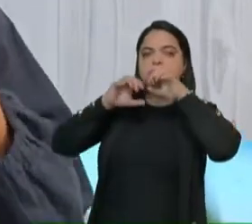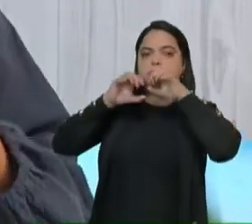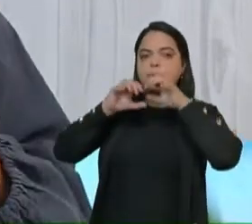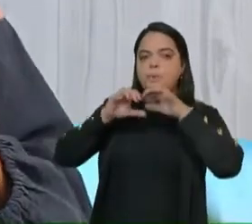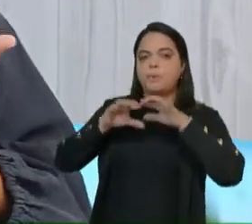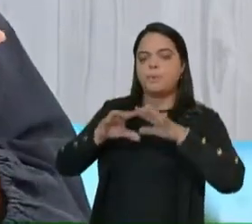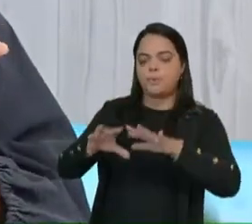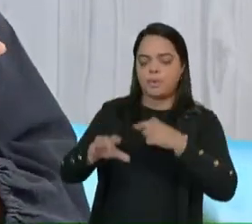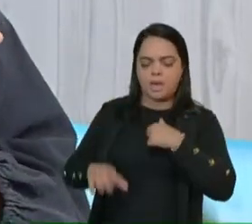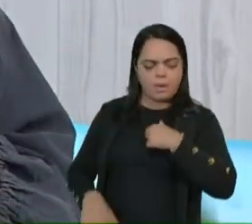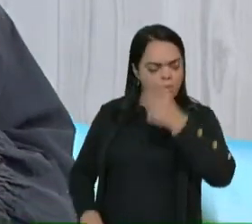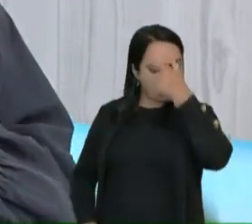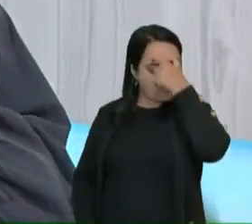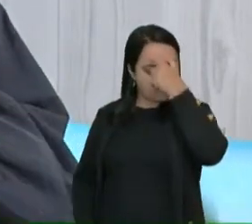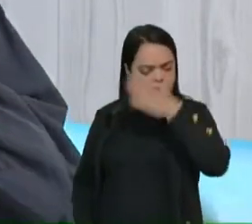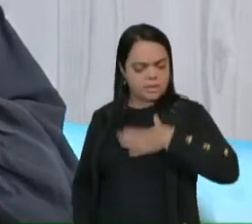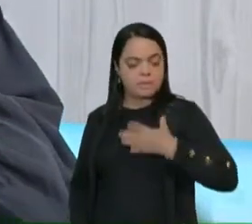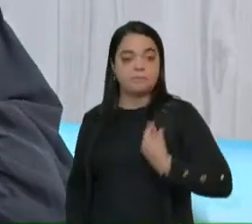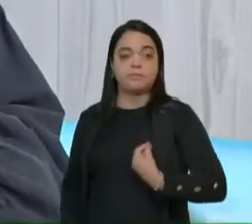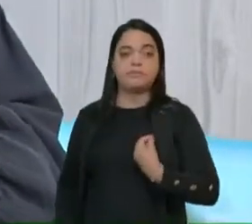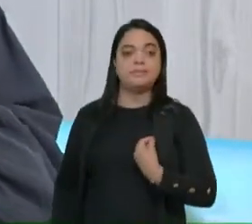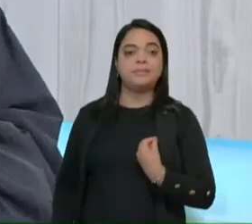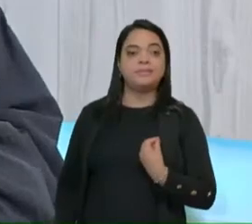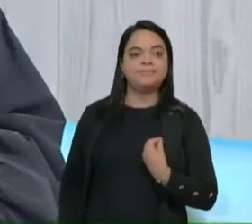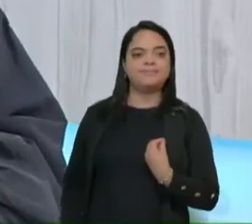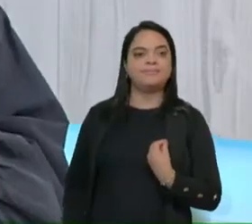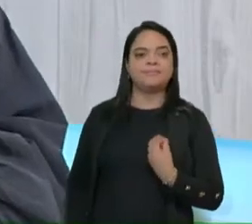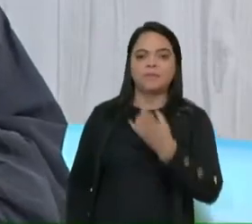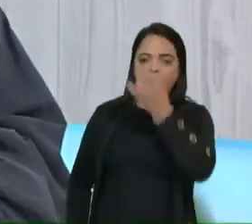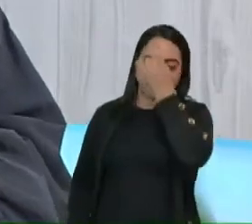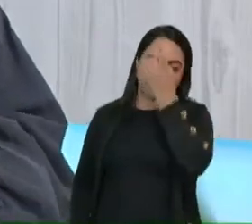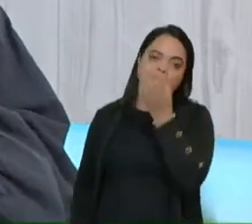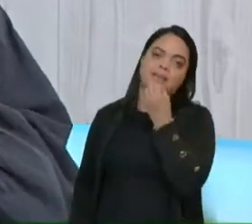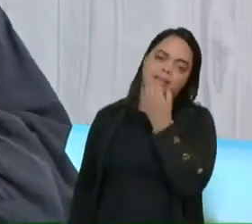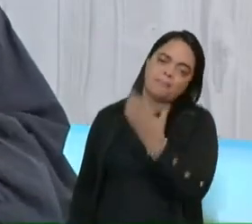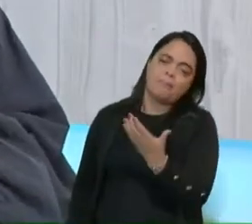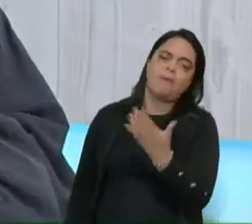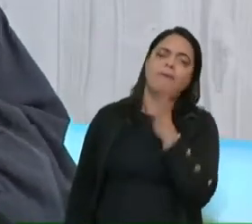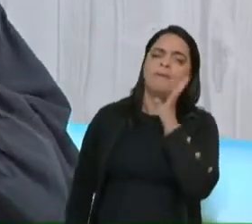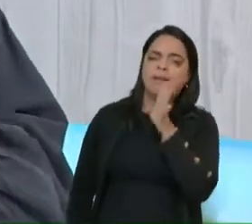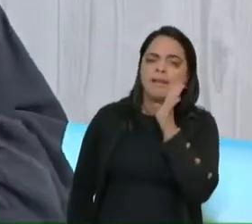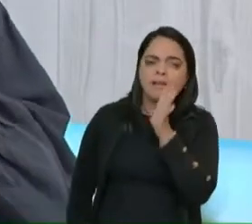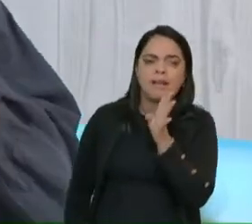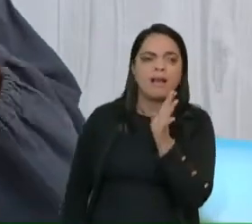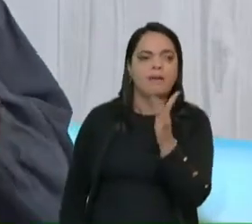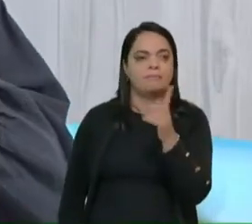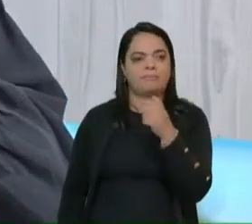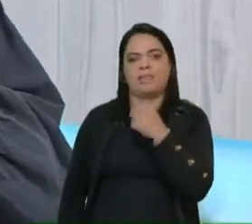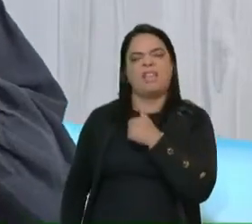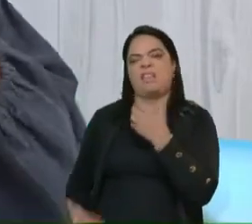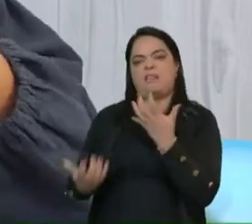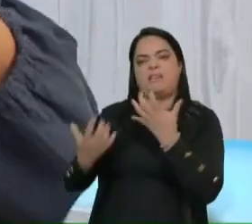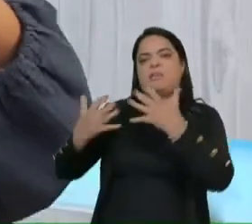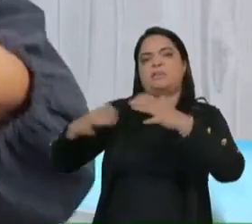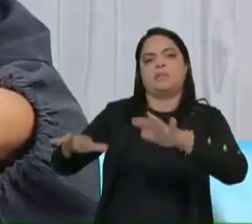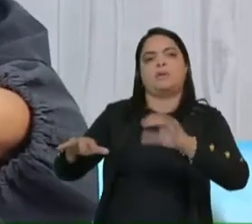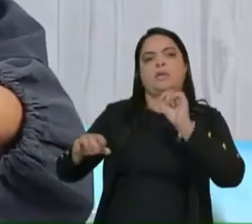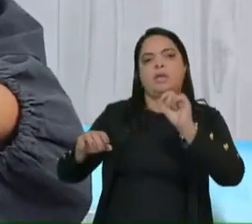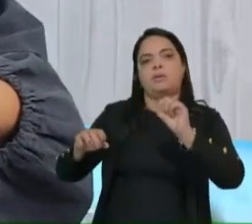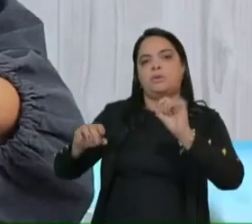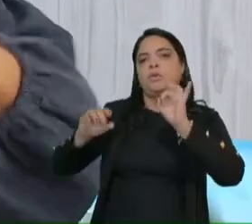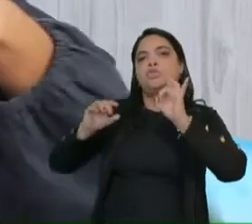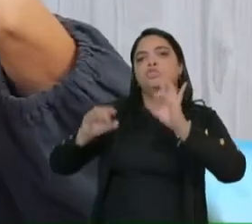de onde eu estou né então lá com elas é super legal assim e e eu fiz questão de não levar a questão da